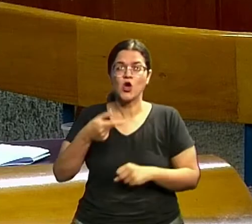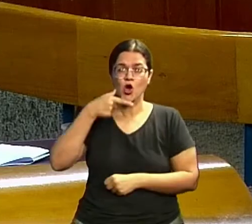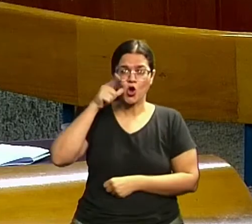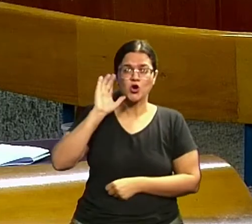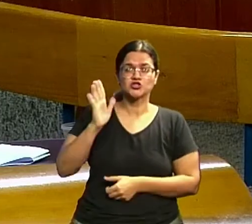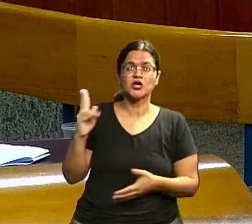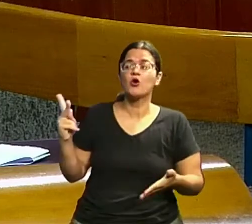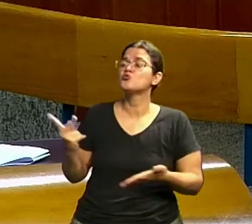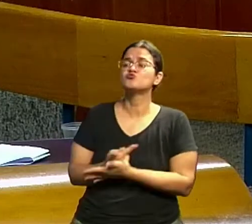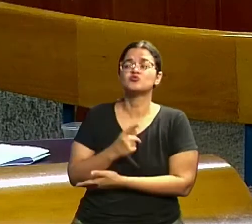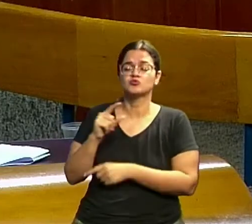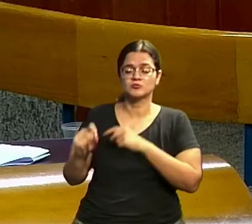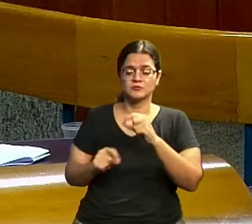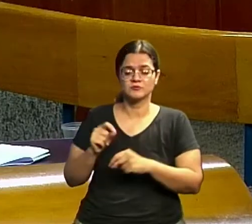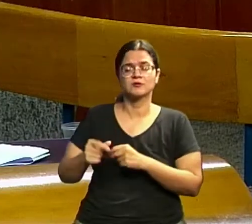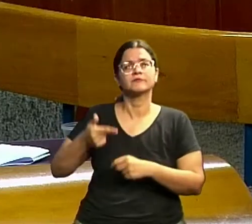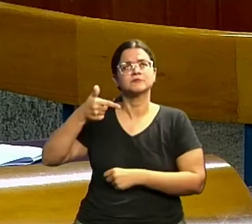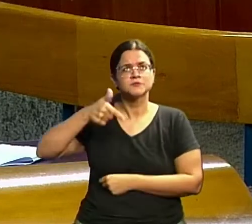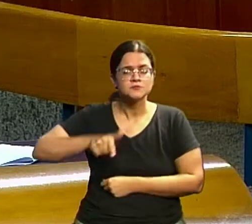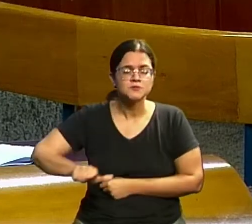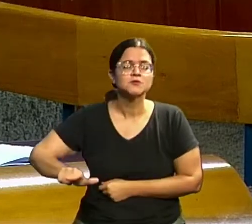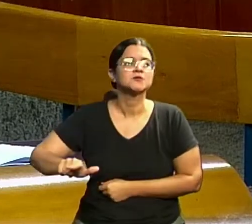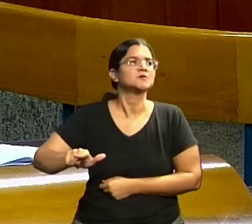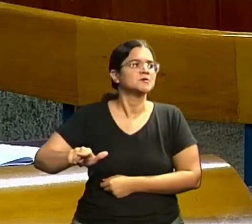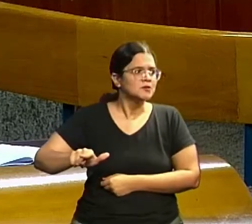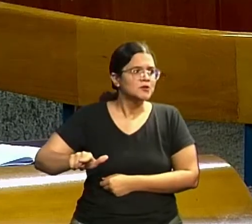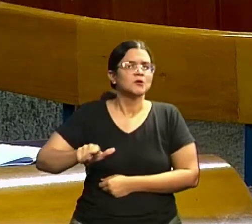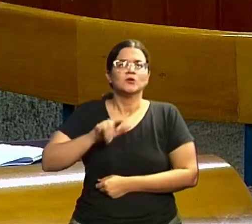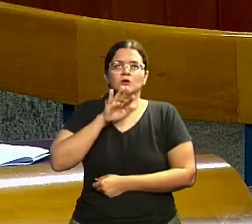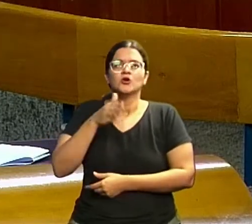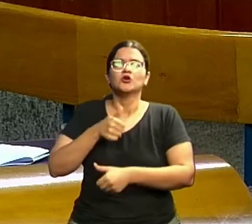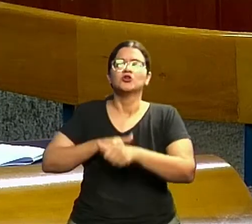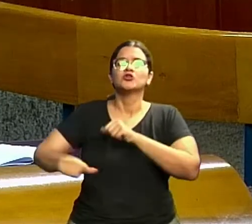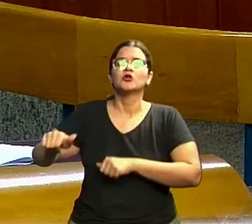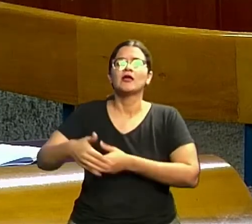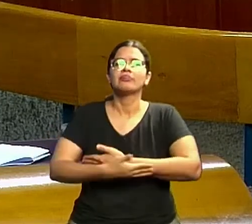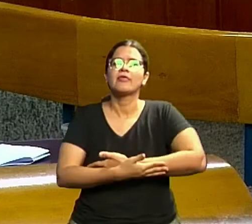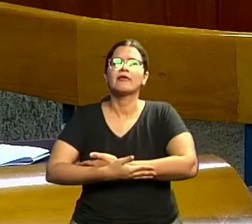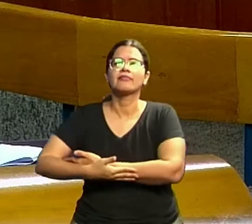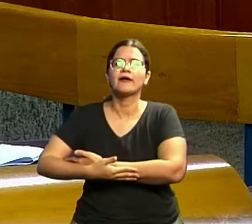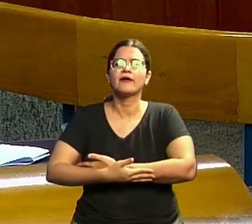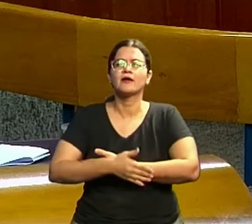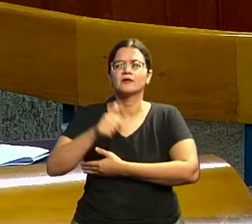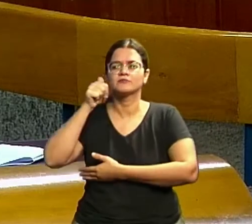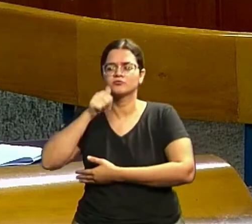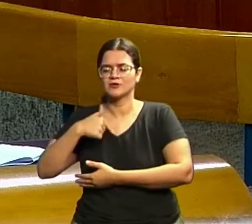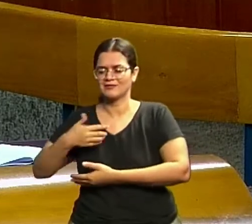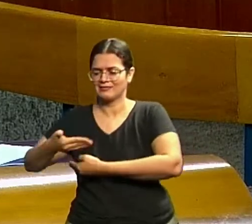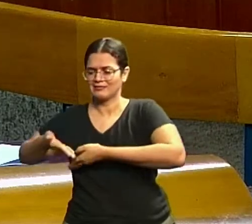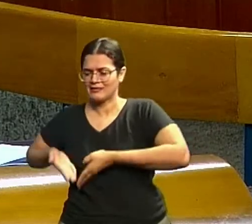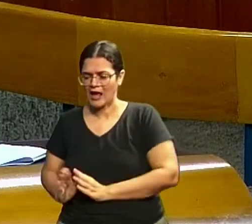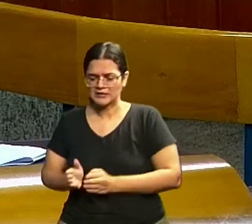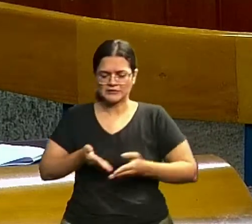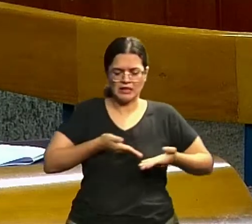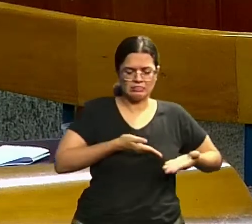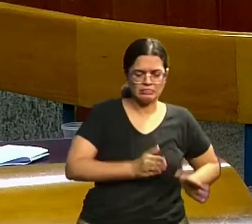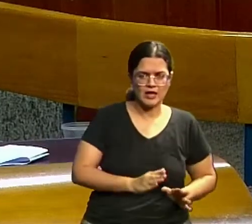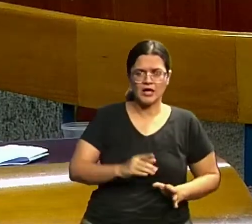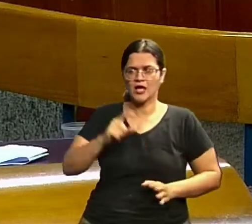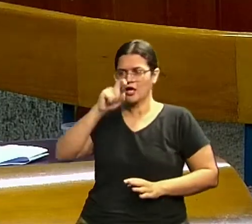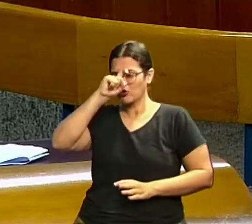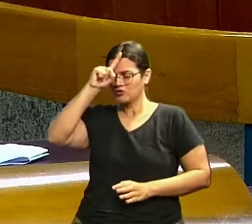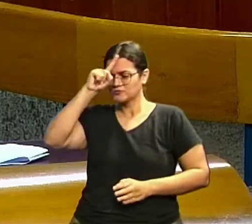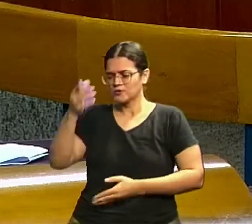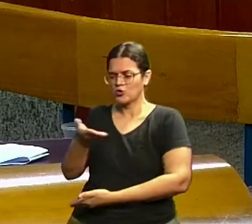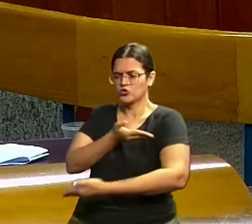ontem aconteceu mais uma barbaridade na troca de bebês, infelizmente, essa situação no Hospital